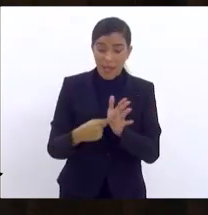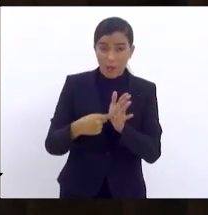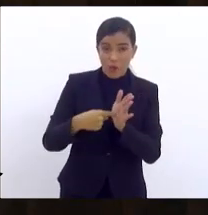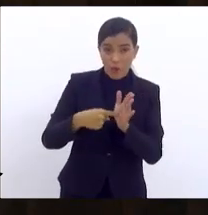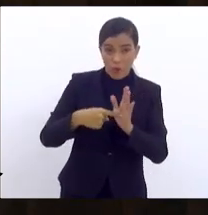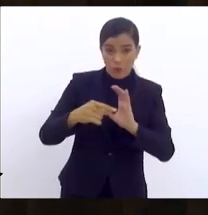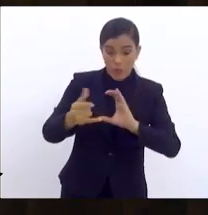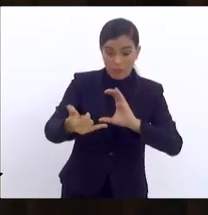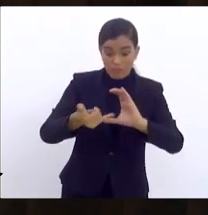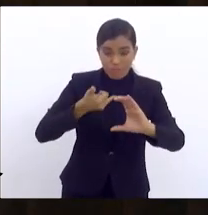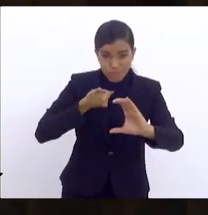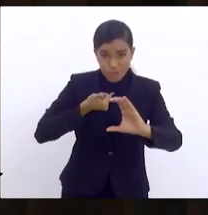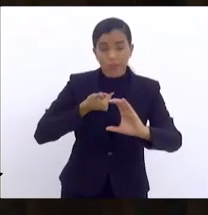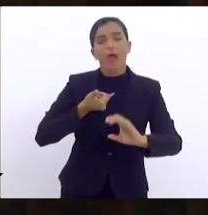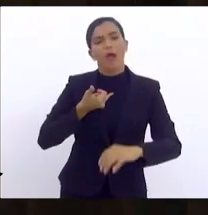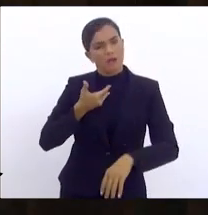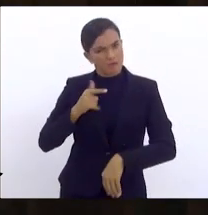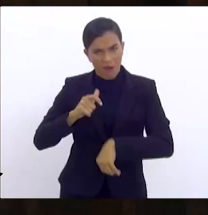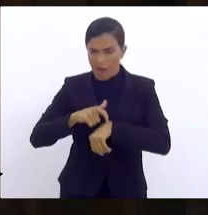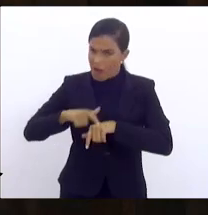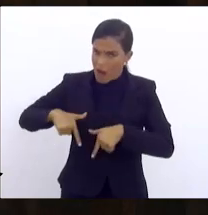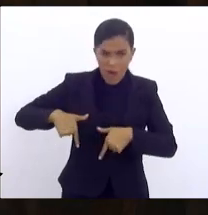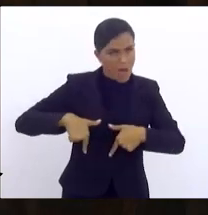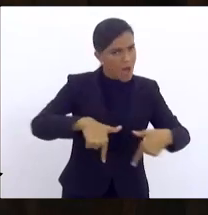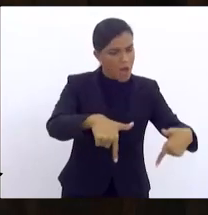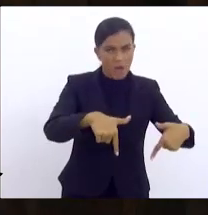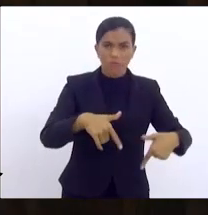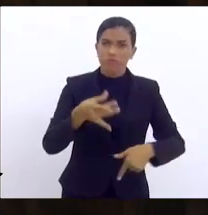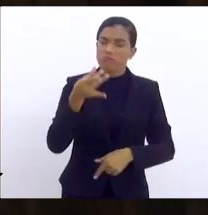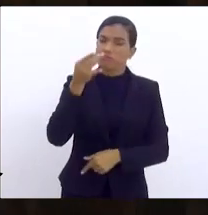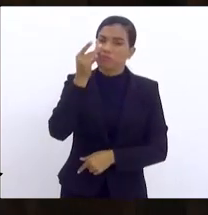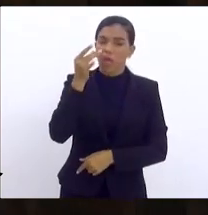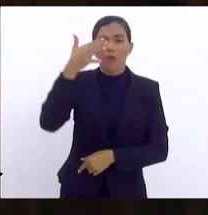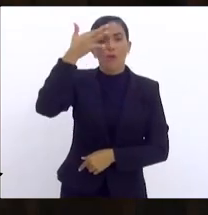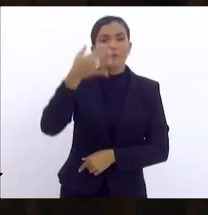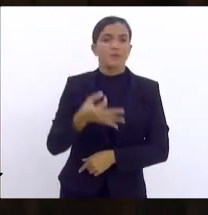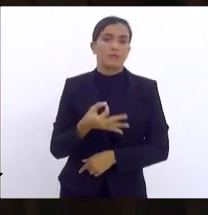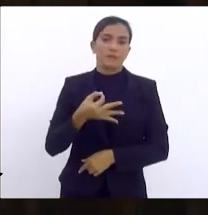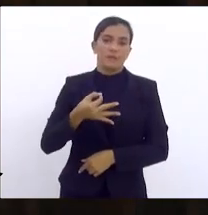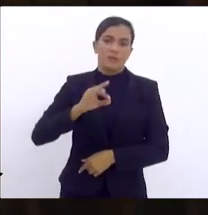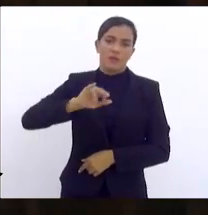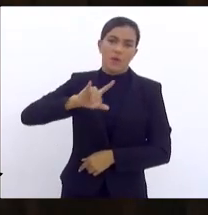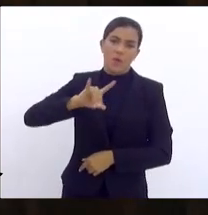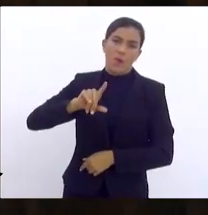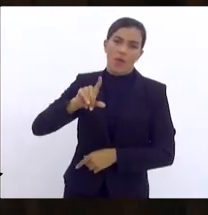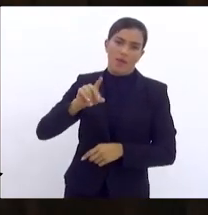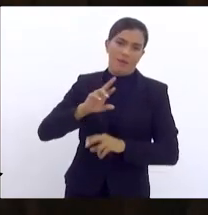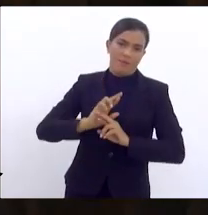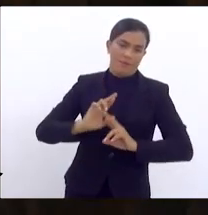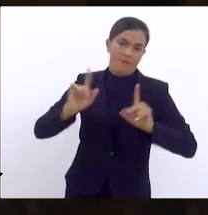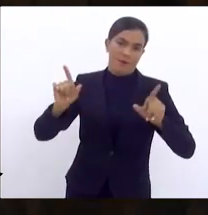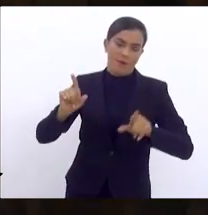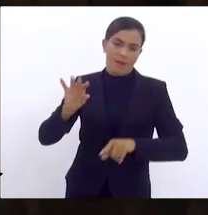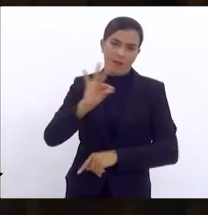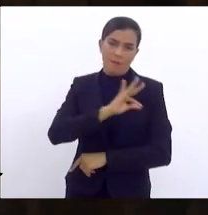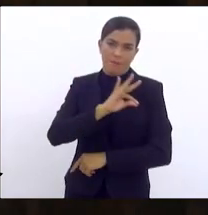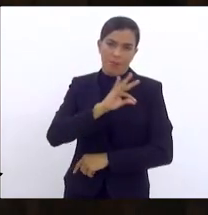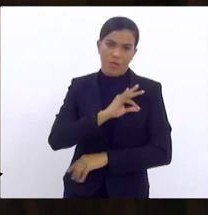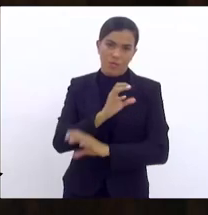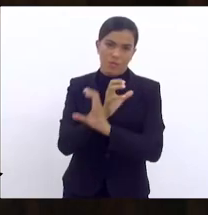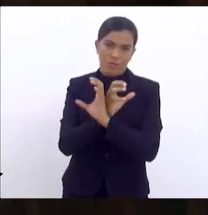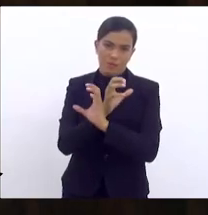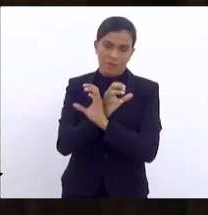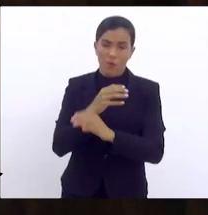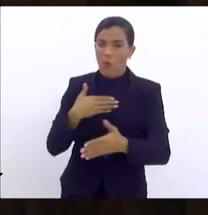Onde tiver o crime Onde tiver demanda nós vamos estar e eu tenho certeza que não é diferente na Polícia Civil qualquer comunidade qualquer